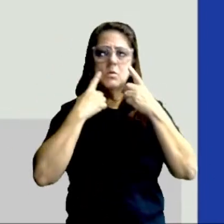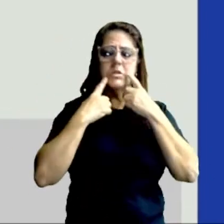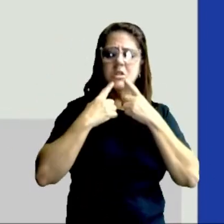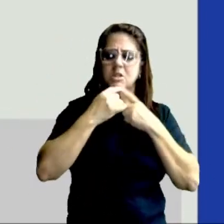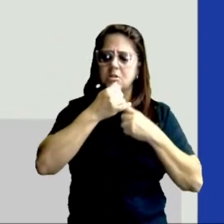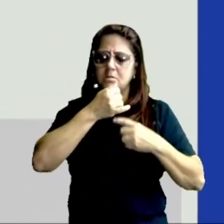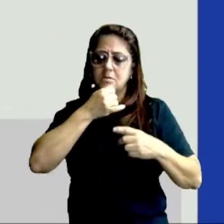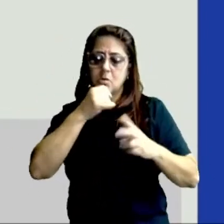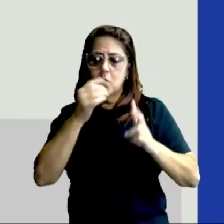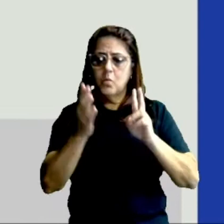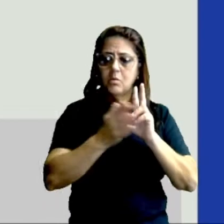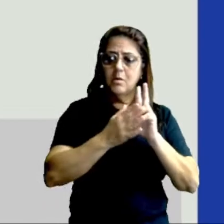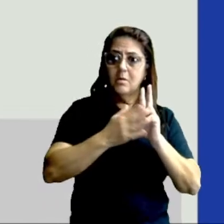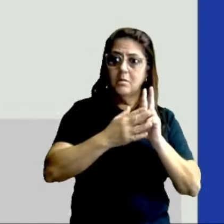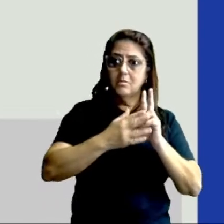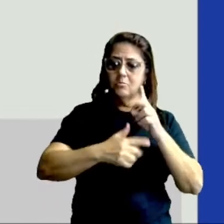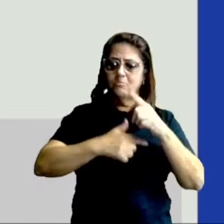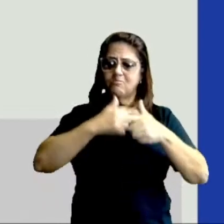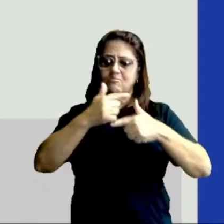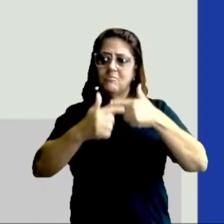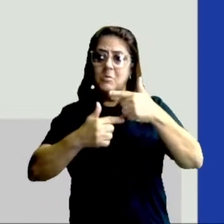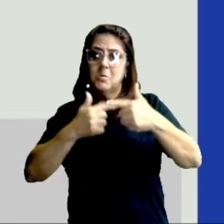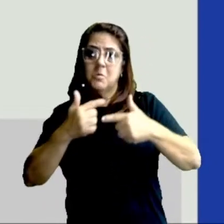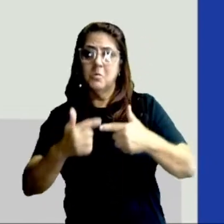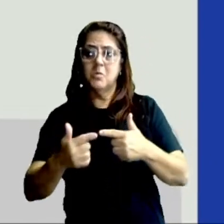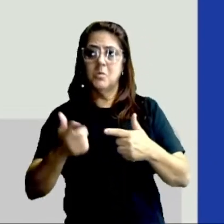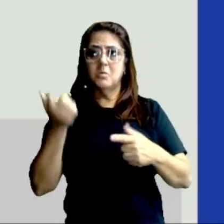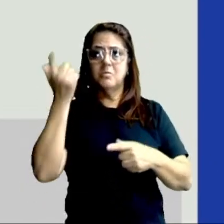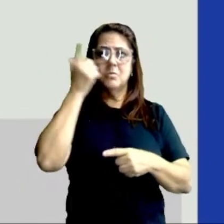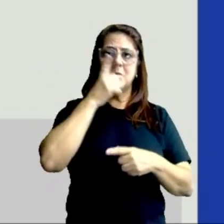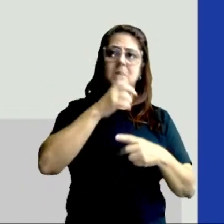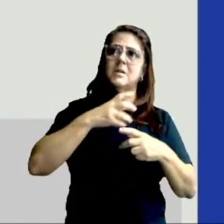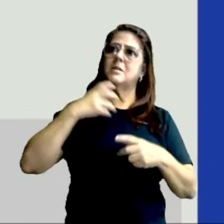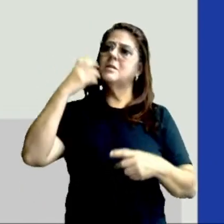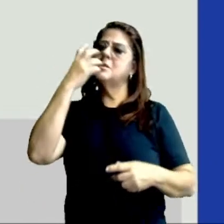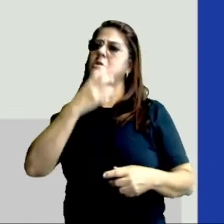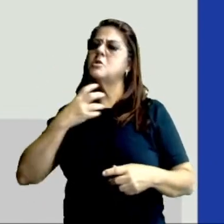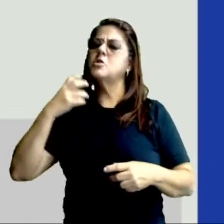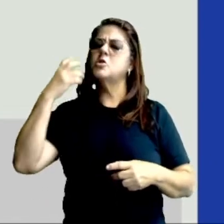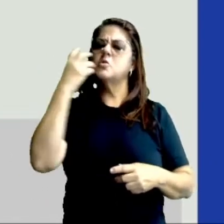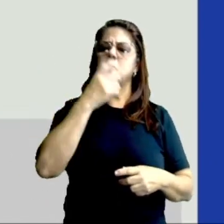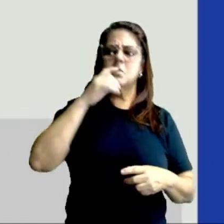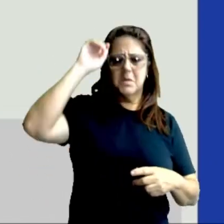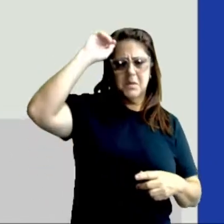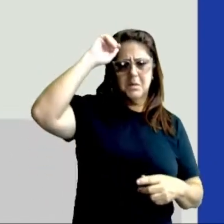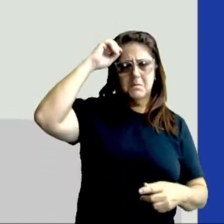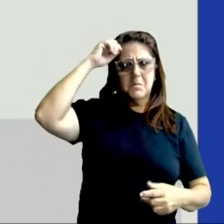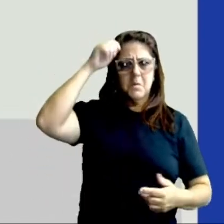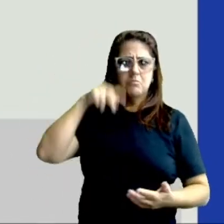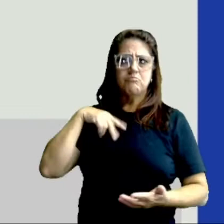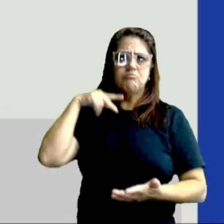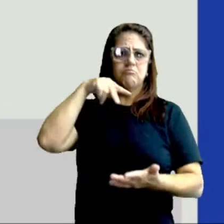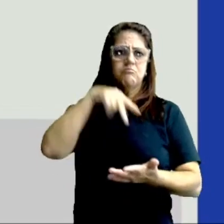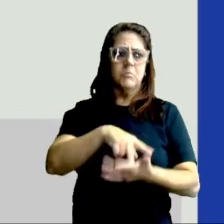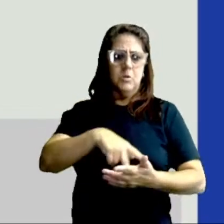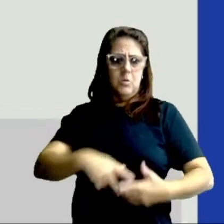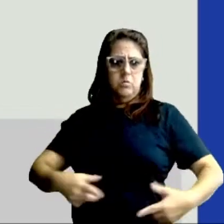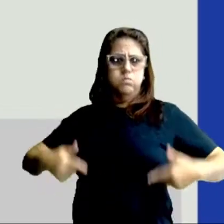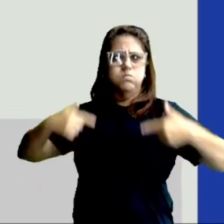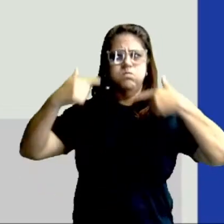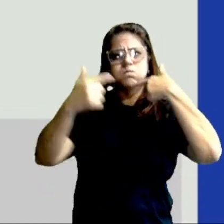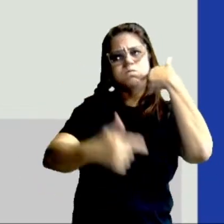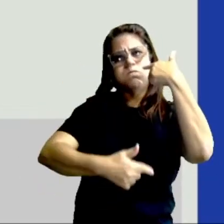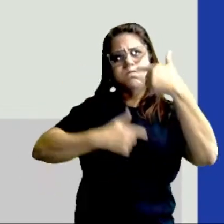desde que o índio guerreiro foi pro cativeiro e de lá cantou negro entoou é de revolta